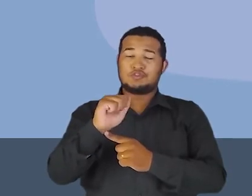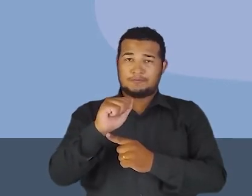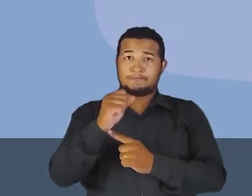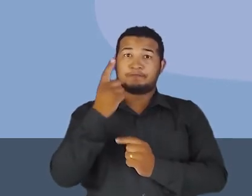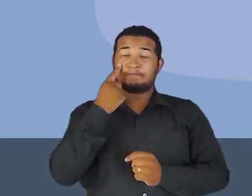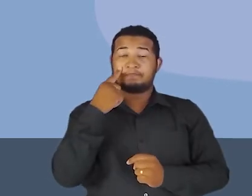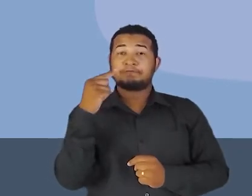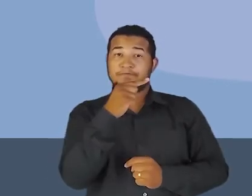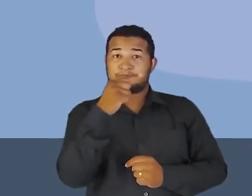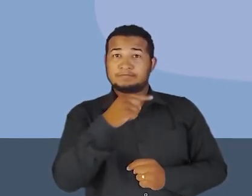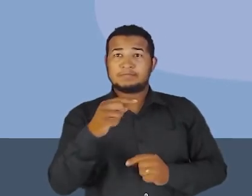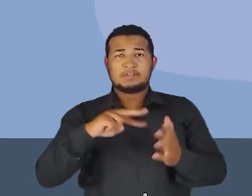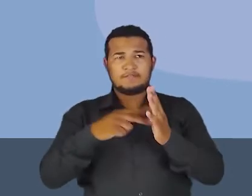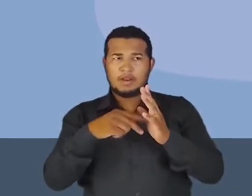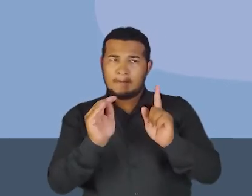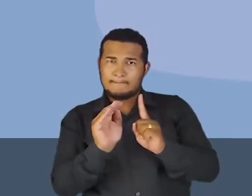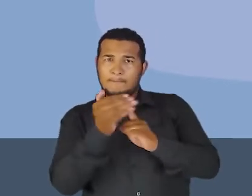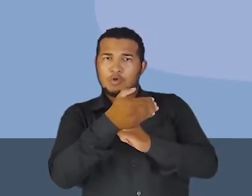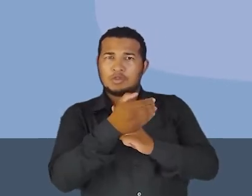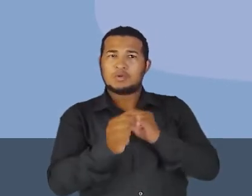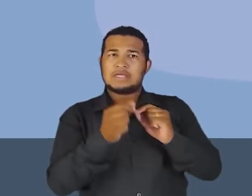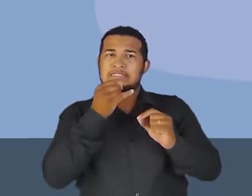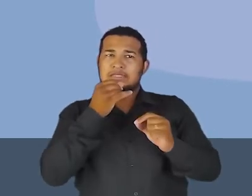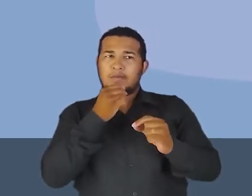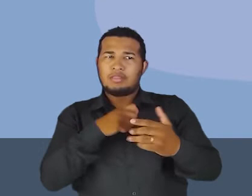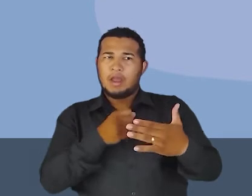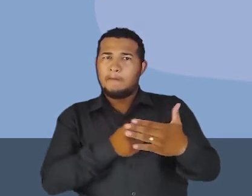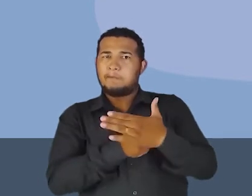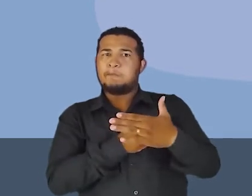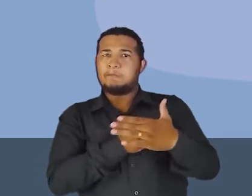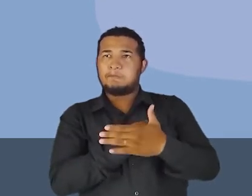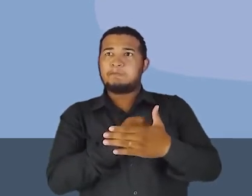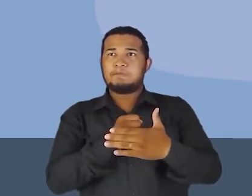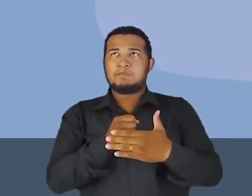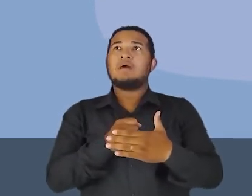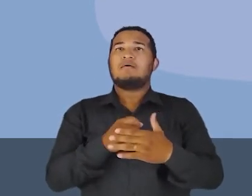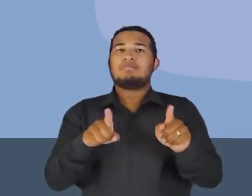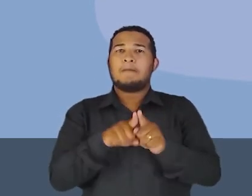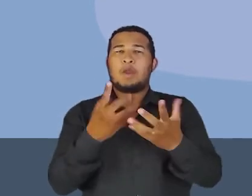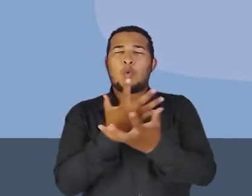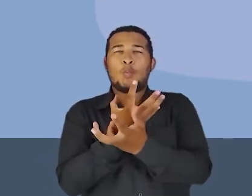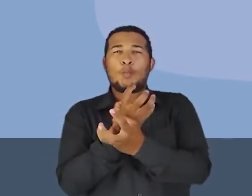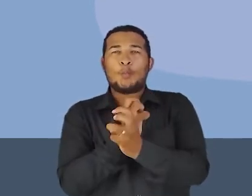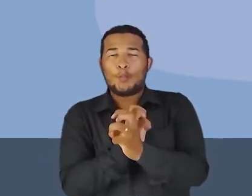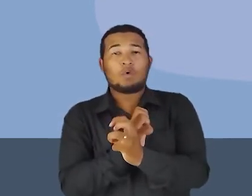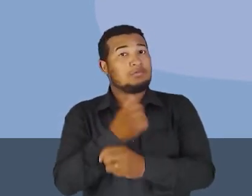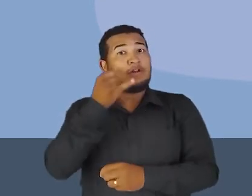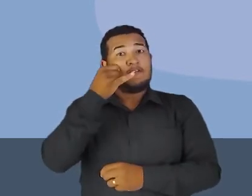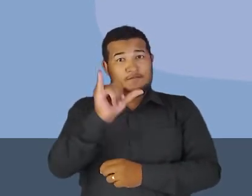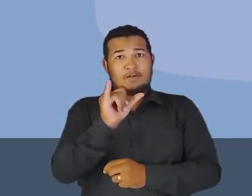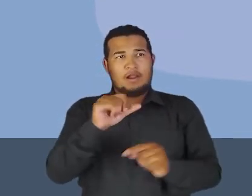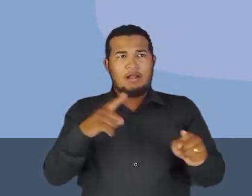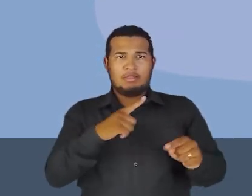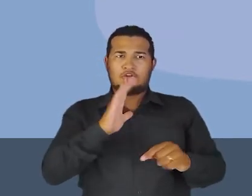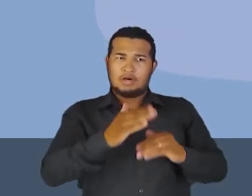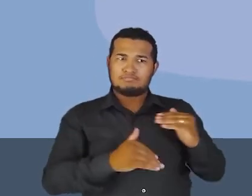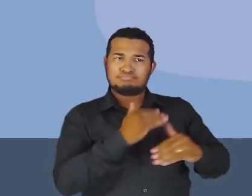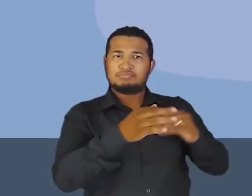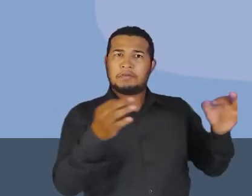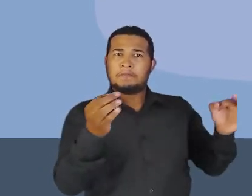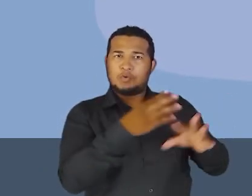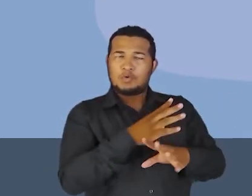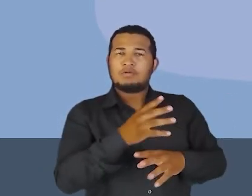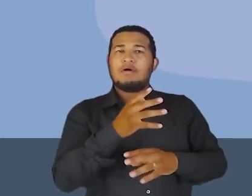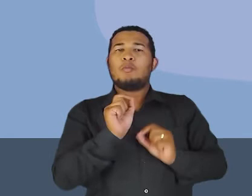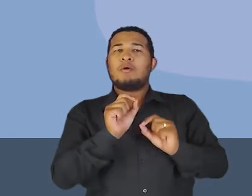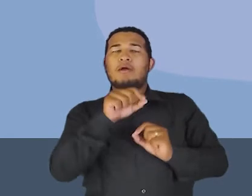anexo? Ele protege o embrião contra choques mecânicos e contra o ressecamento. Ela é bem desenvolvida em répteis, aves